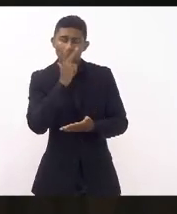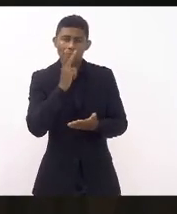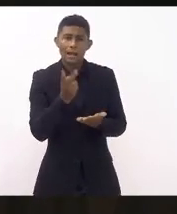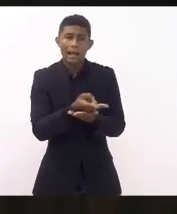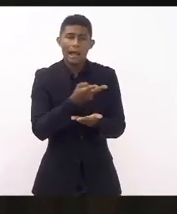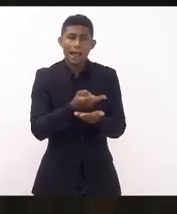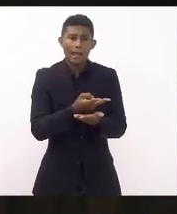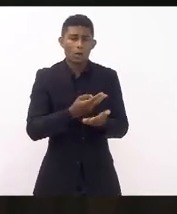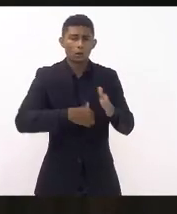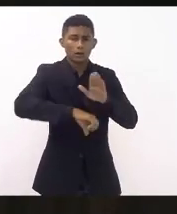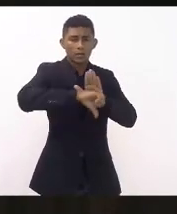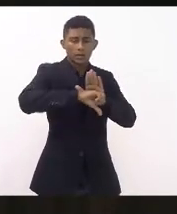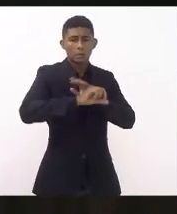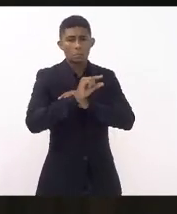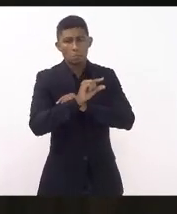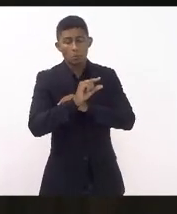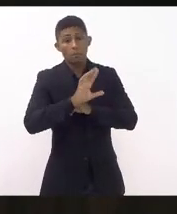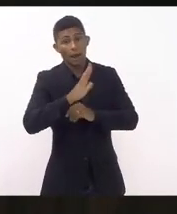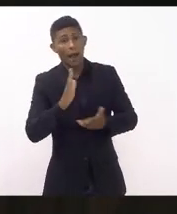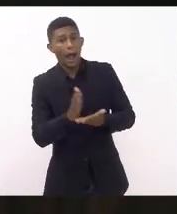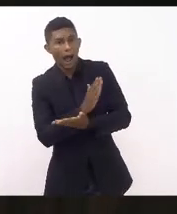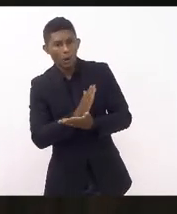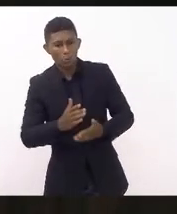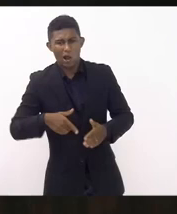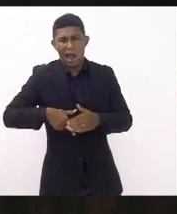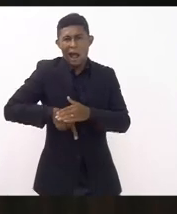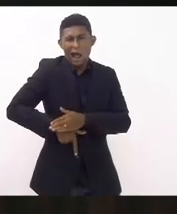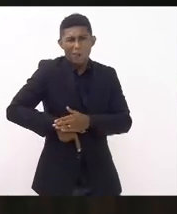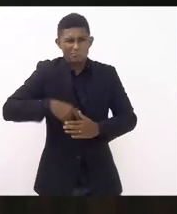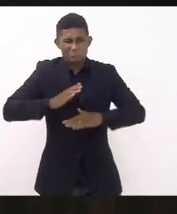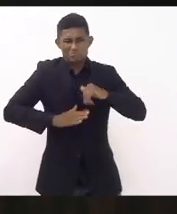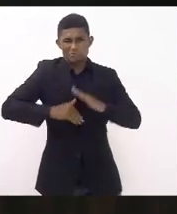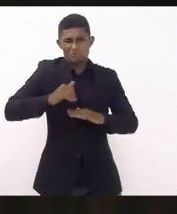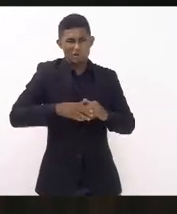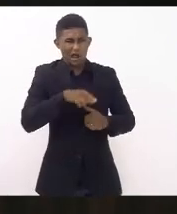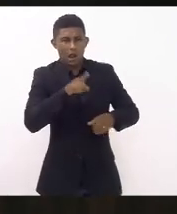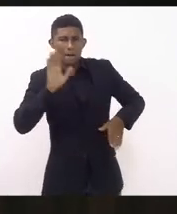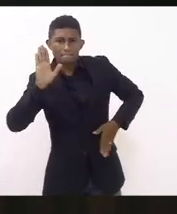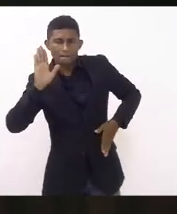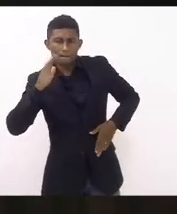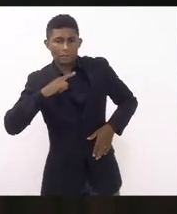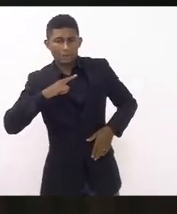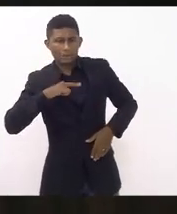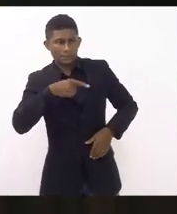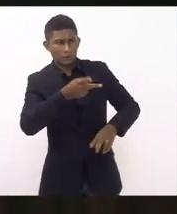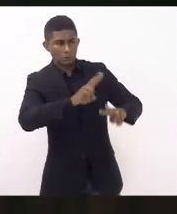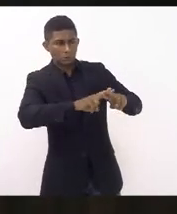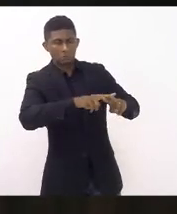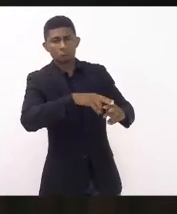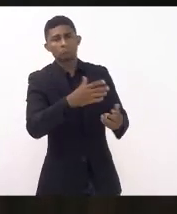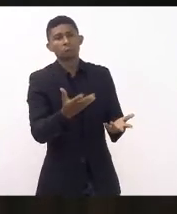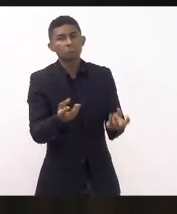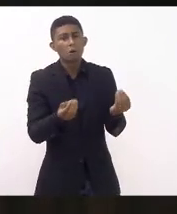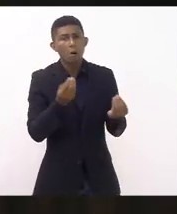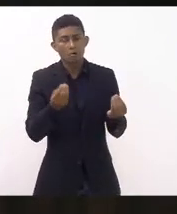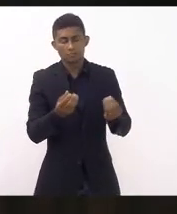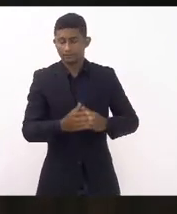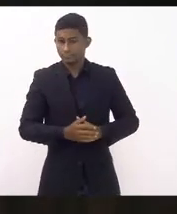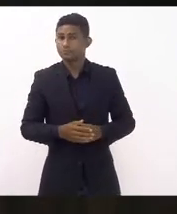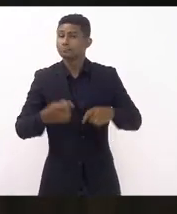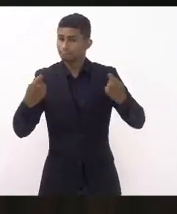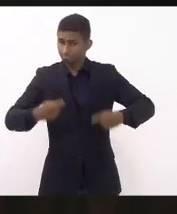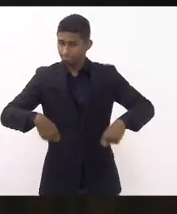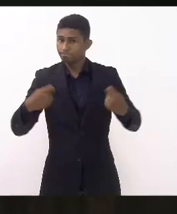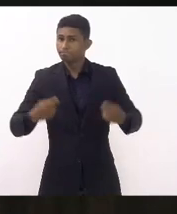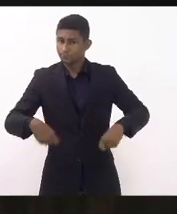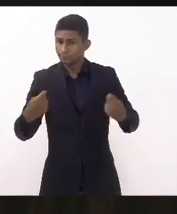aqueles que portam arma de fogo com muita destreza. Então, são pontos muito nevrálgicos, deputado Valdeque Carneiro, que precisam